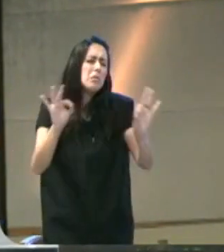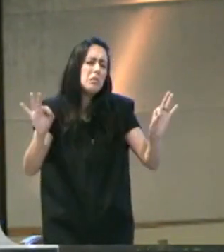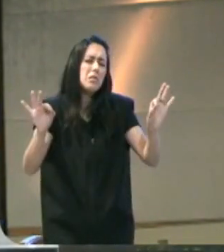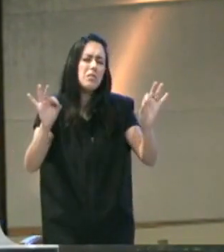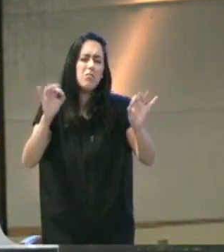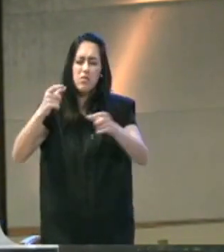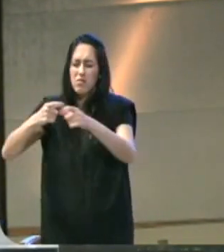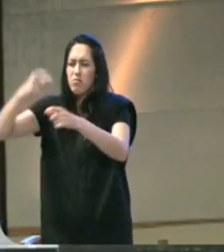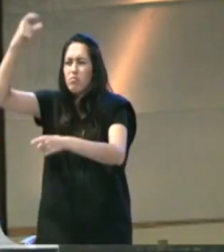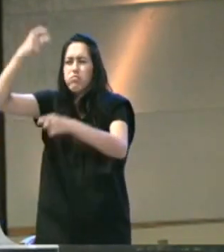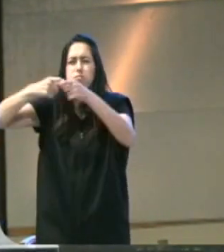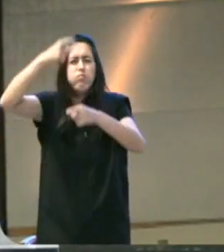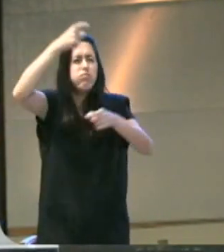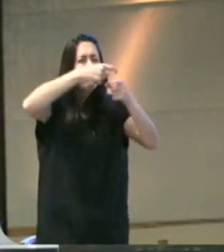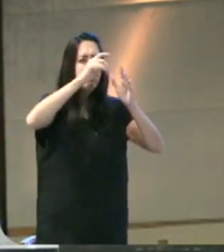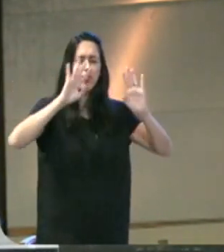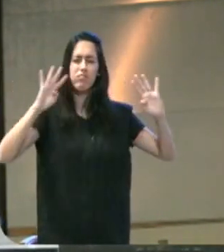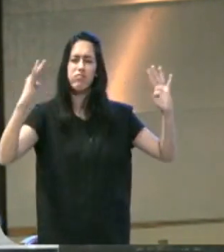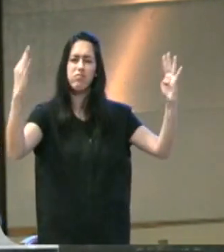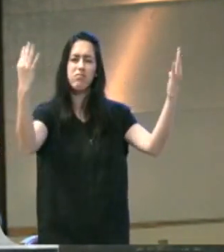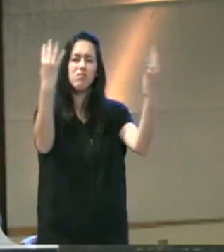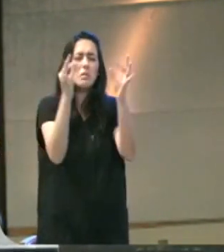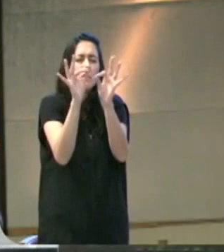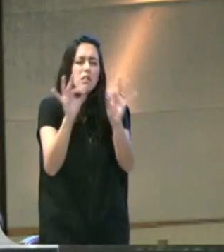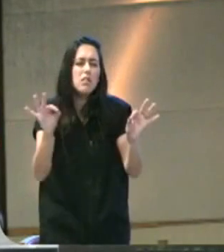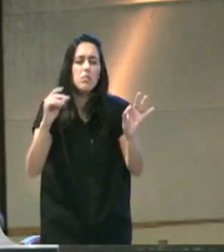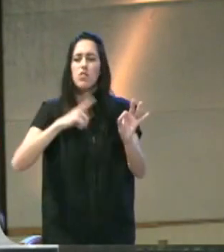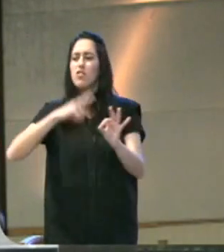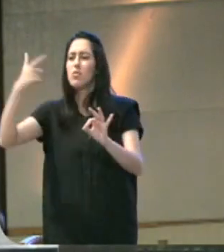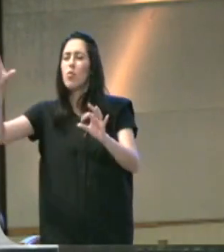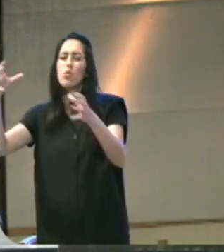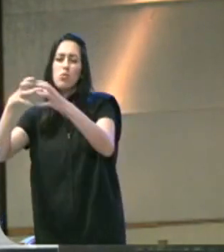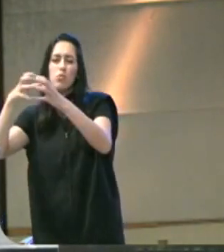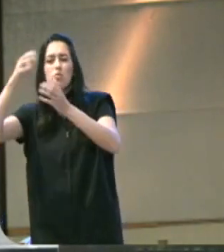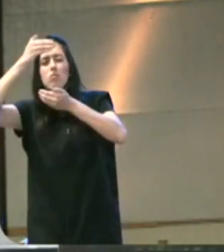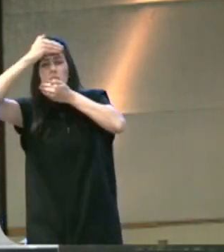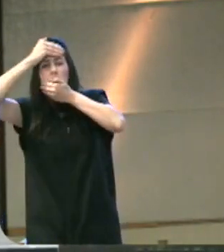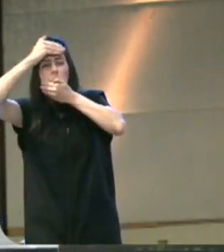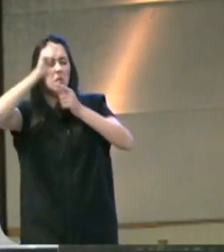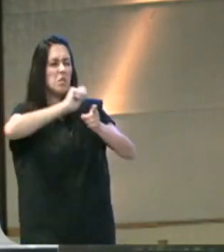uma igreja, eles invadiam e botavam fogo na igreja.